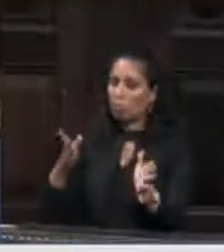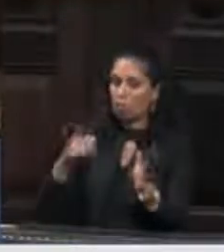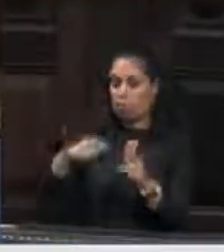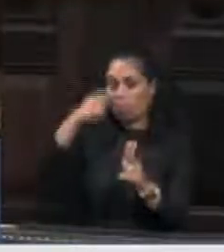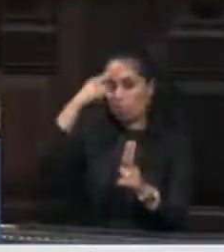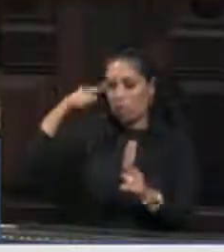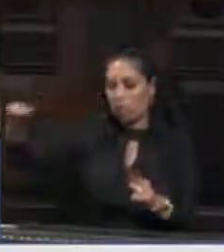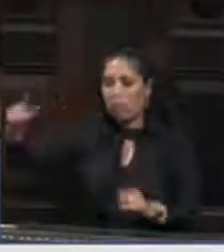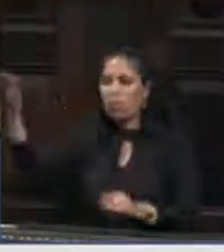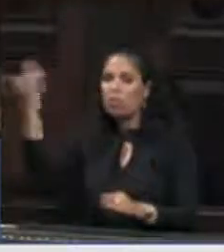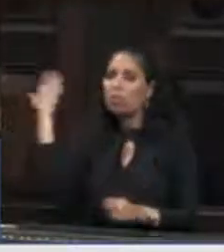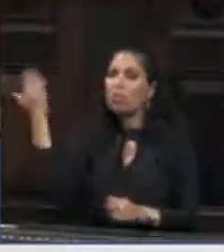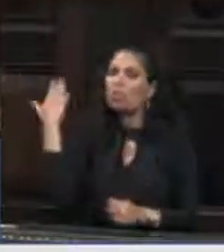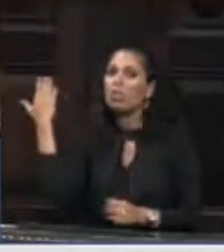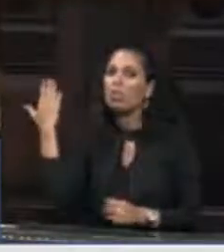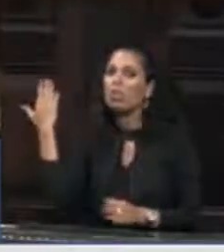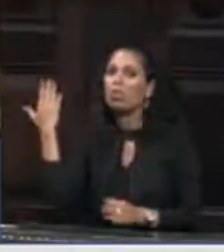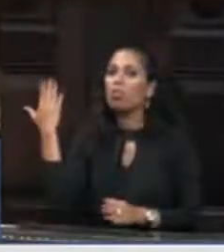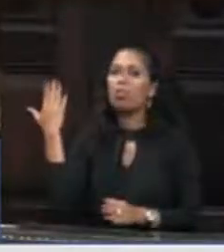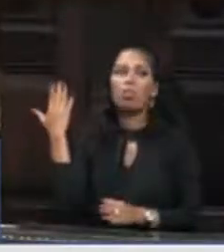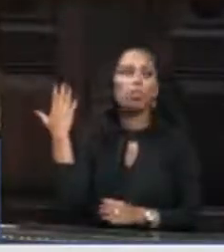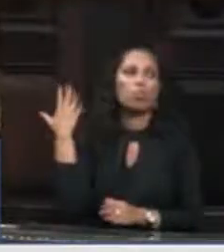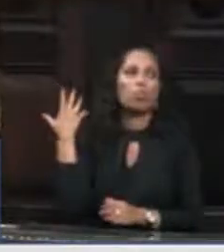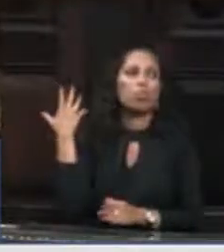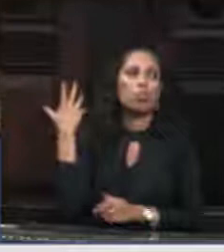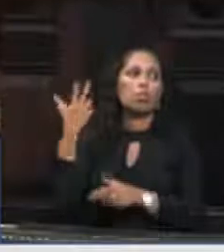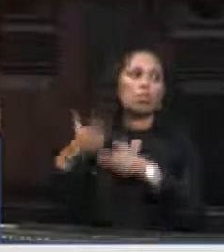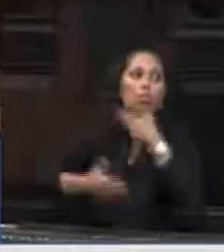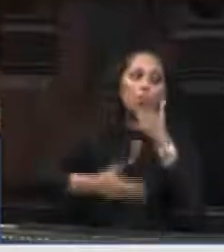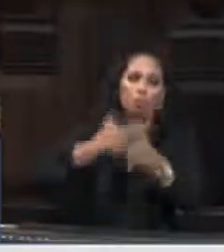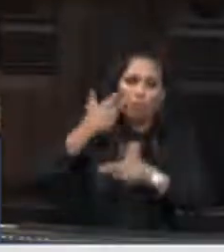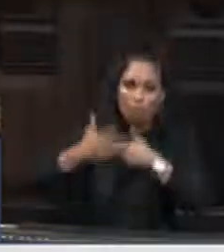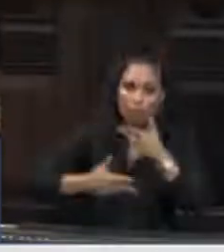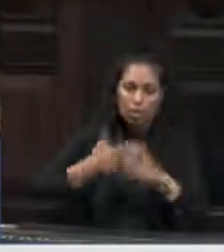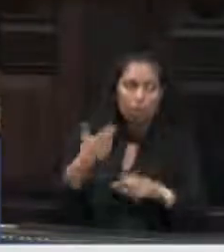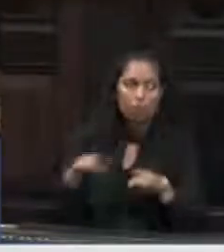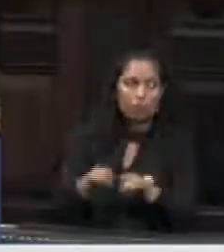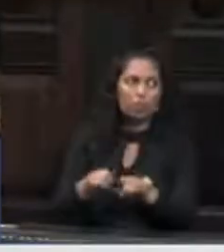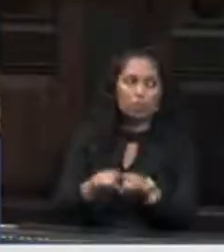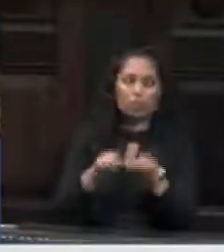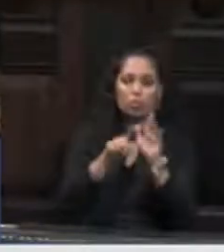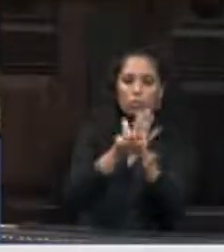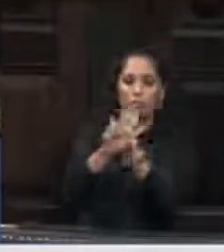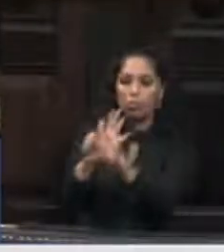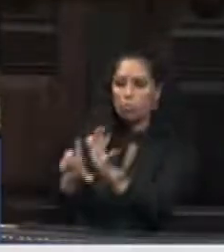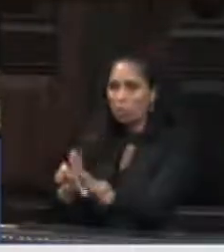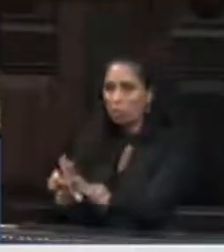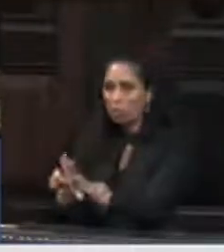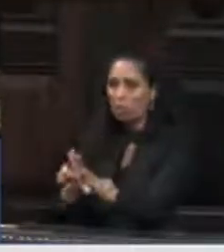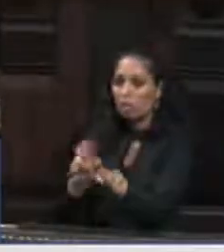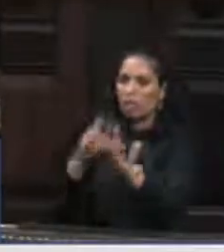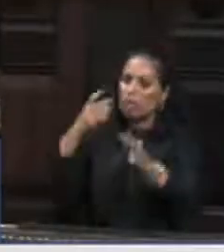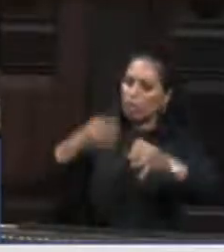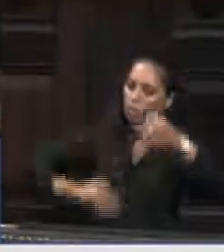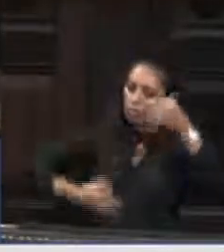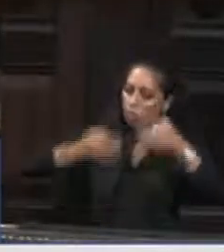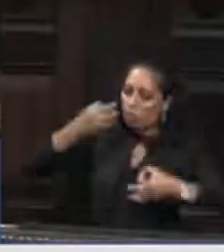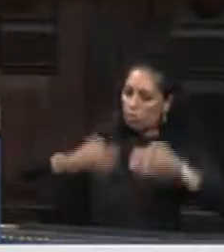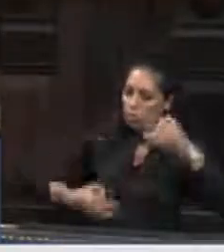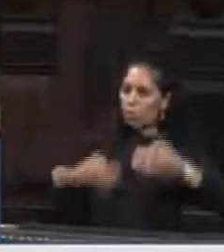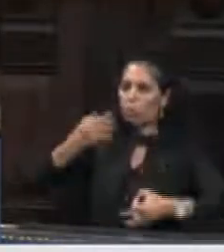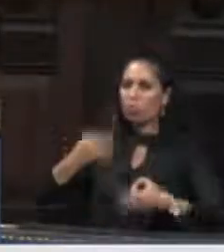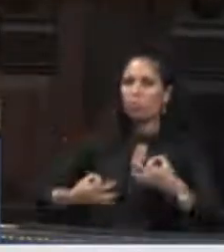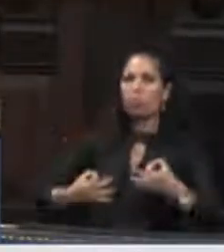e que tratava da dispensa de taxas e emolumentos atinentes ao serviço do Poder Judiciário, onde ele